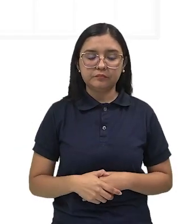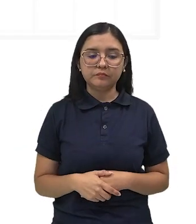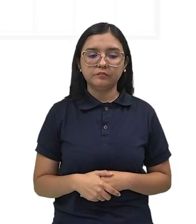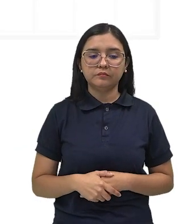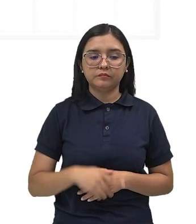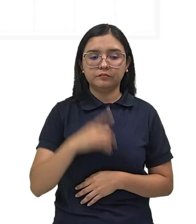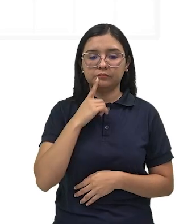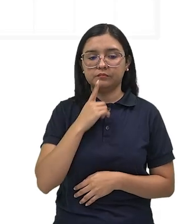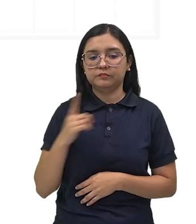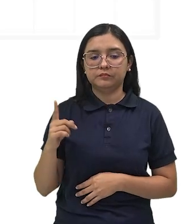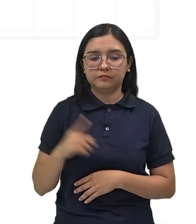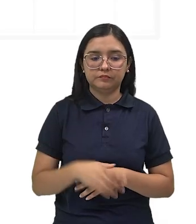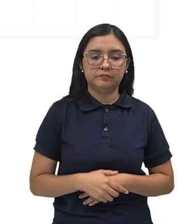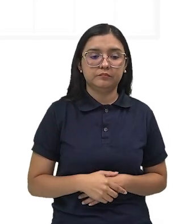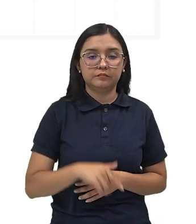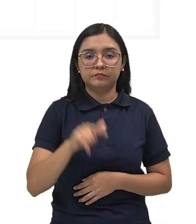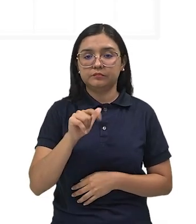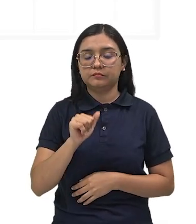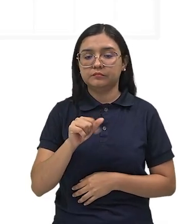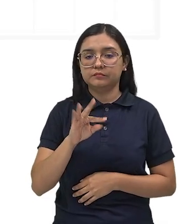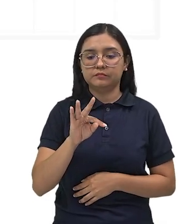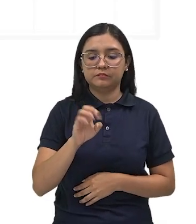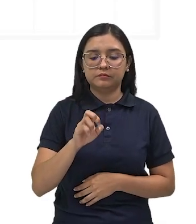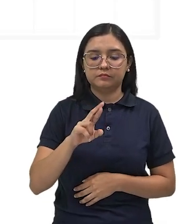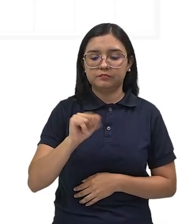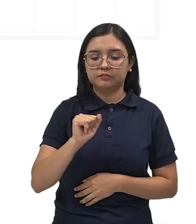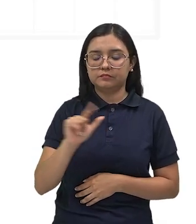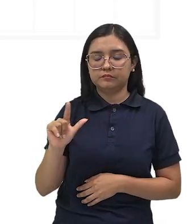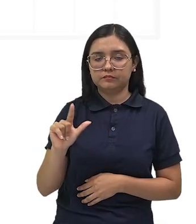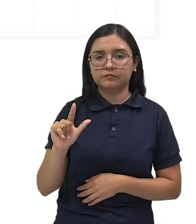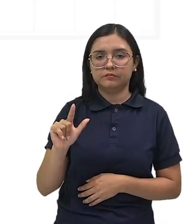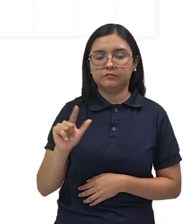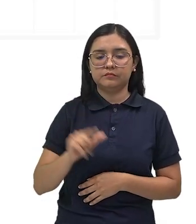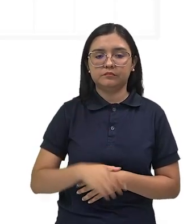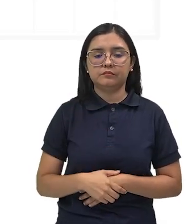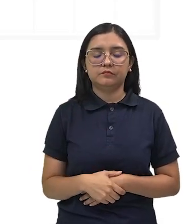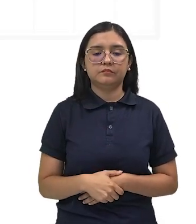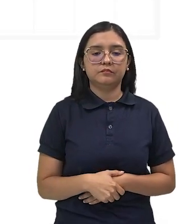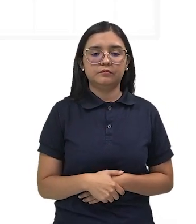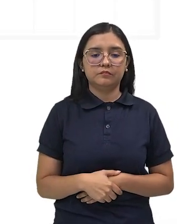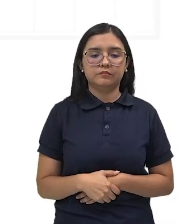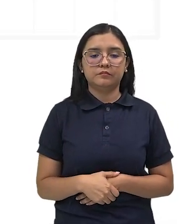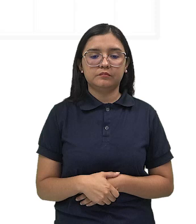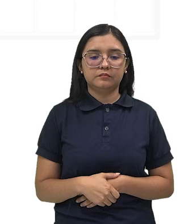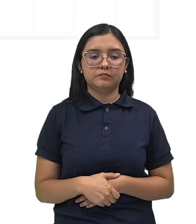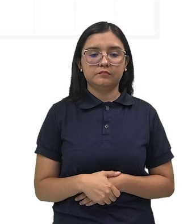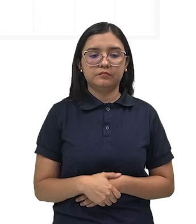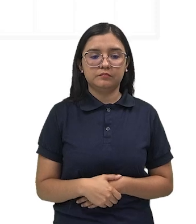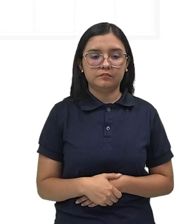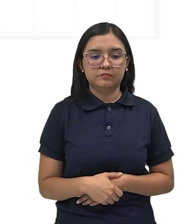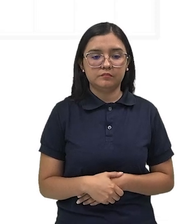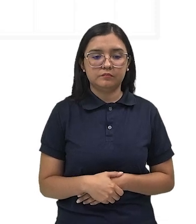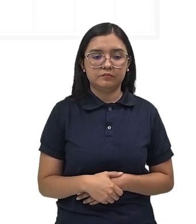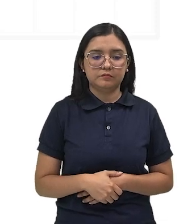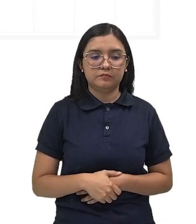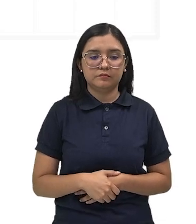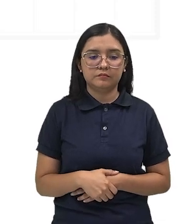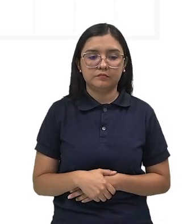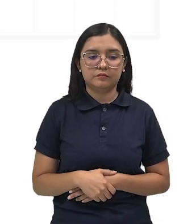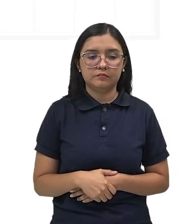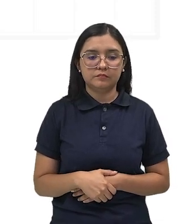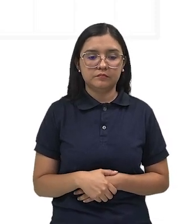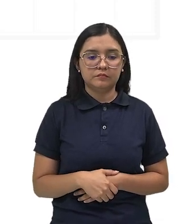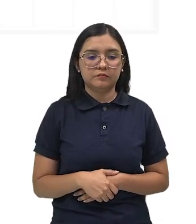nós chamamos de área lateral, é isso que está exatamente sendo exposto aí. Muito bem,